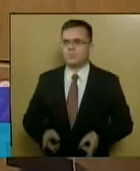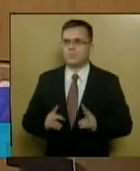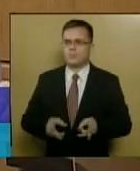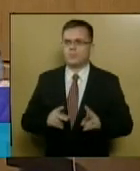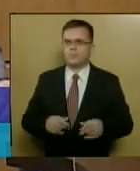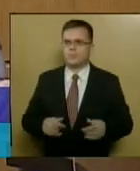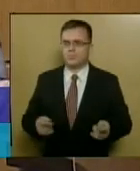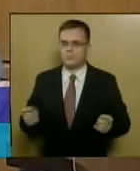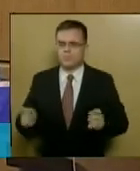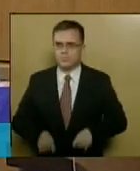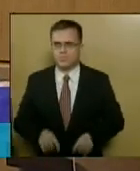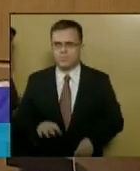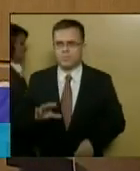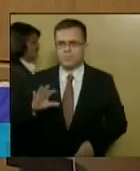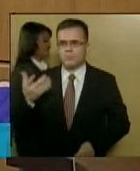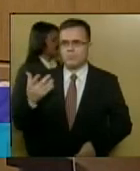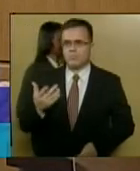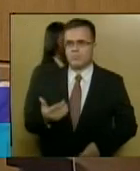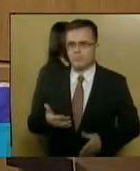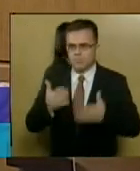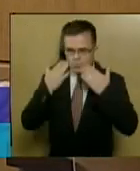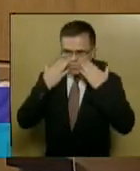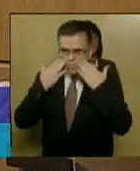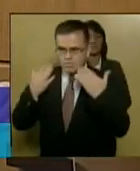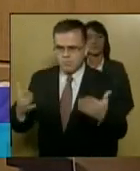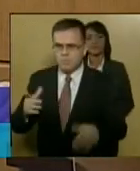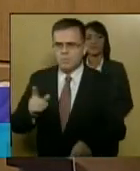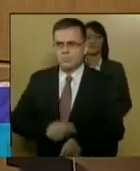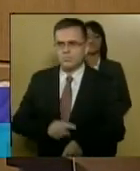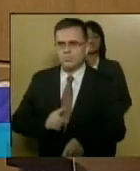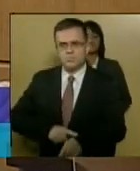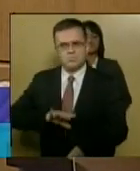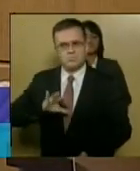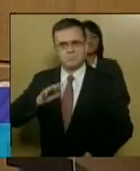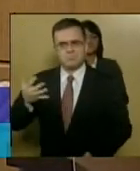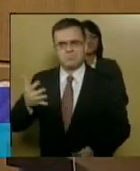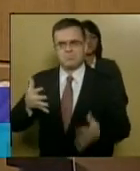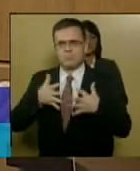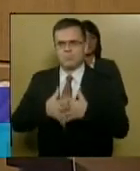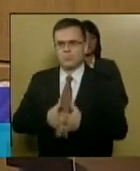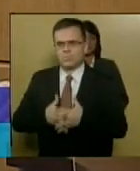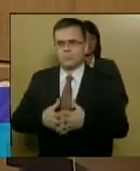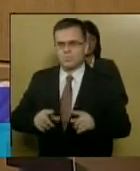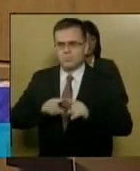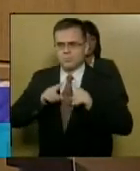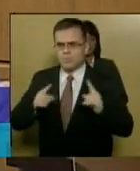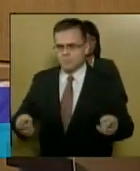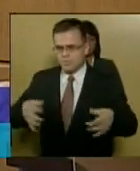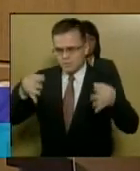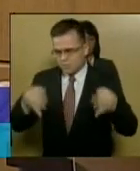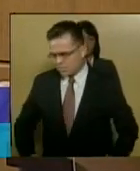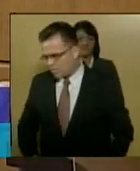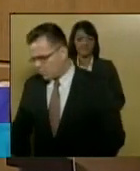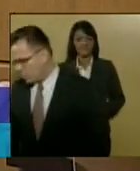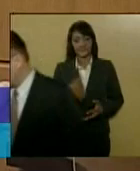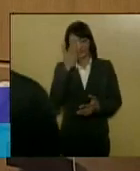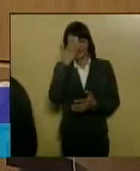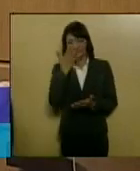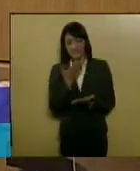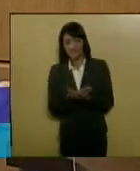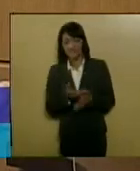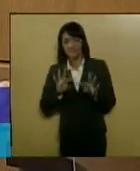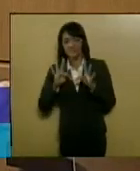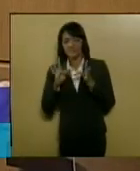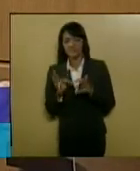Podia ser até, talvez, em algum momento, não compreendido. Mas, com certeza, todos